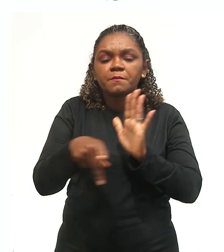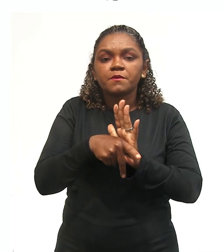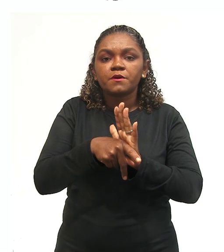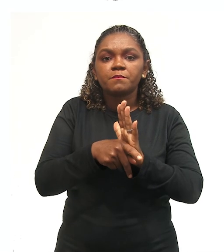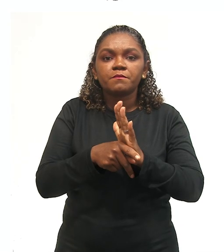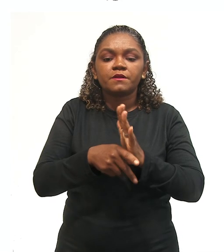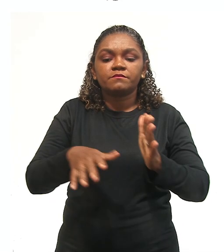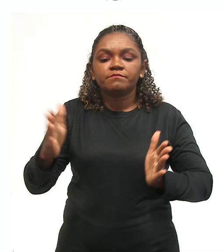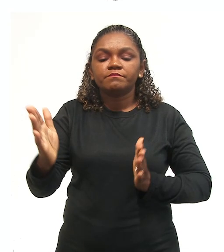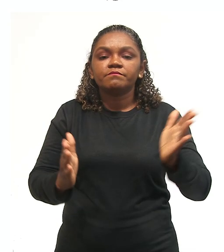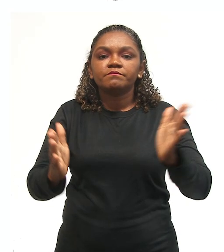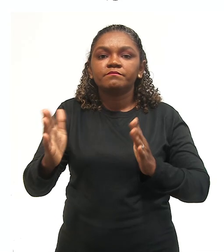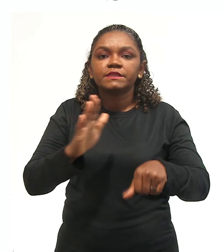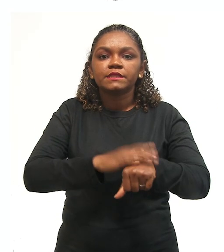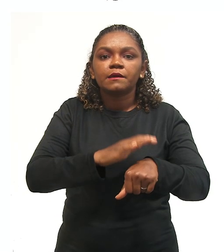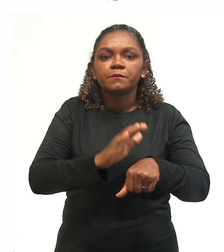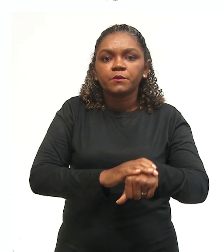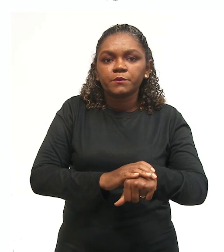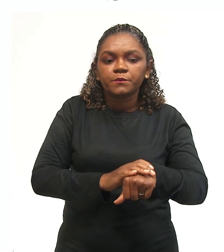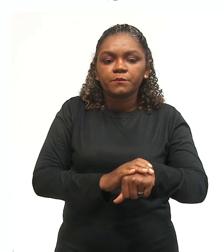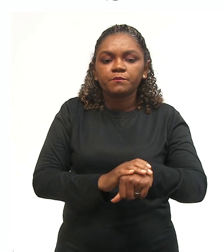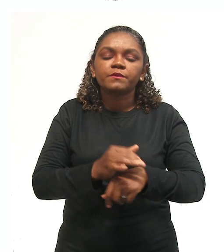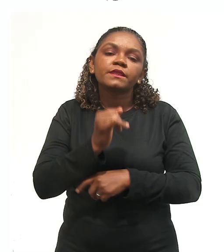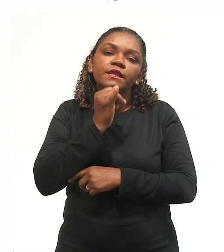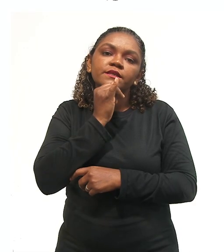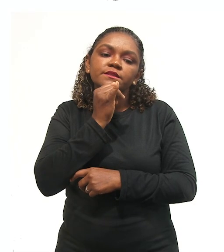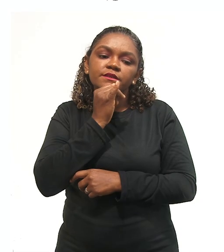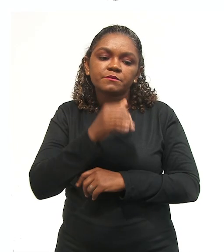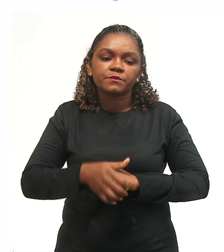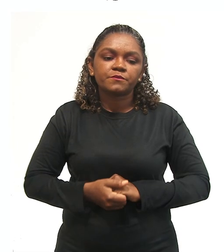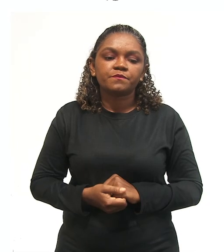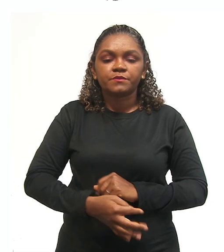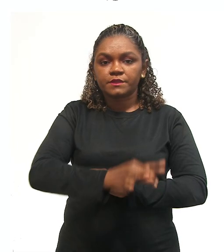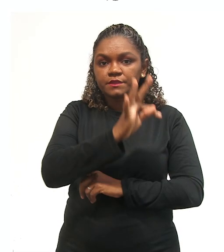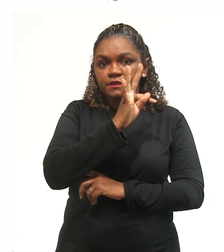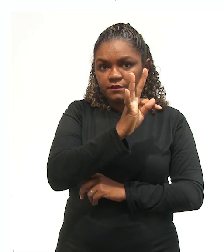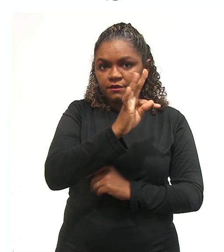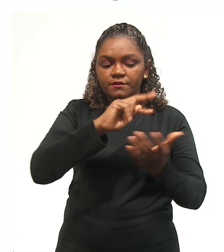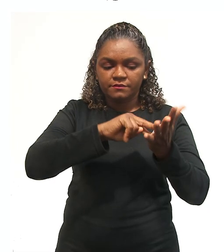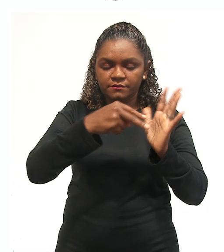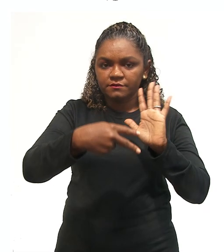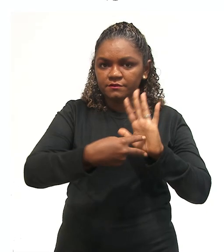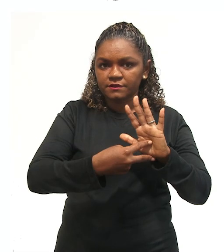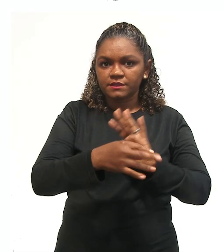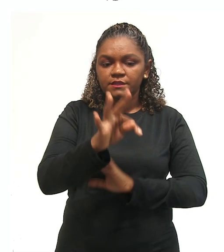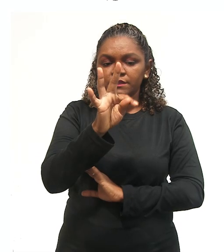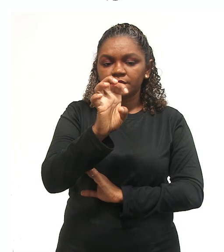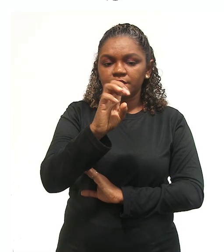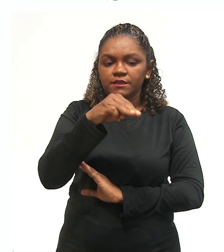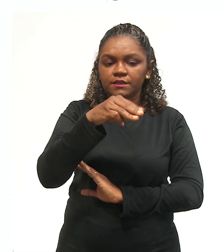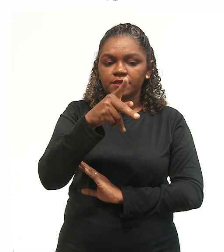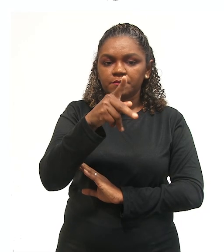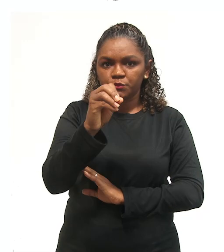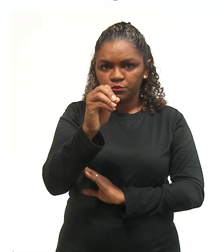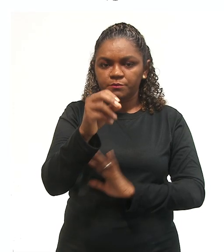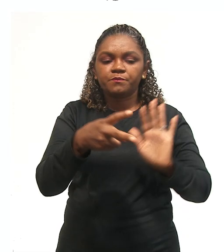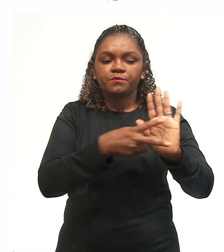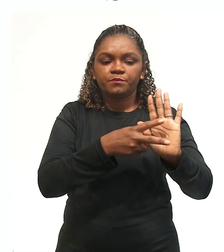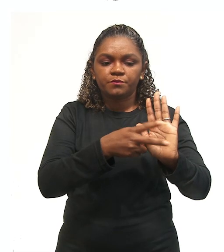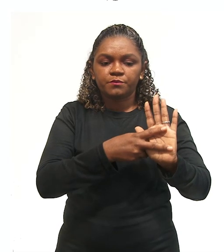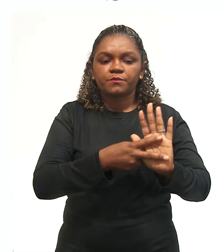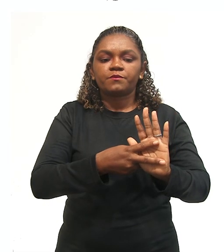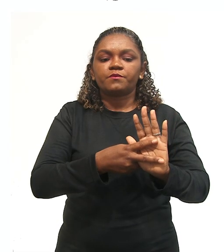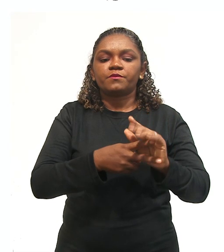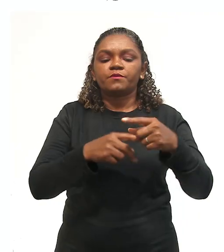básica do tempo, onde o tempo é igual a número de